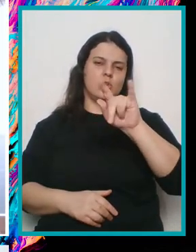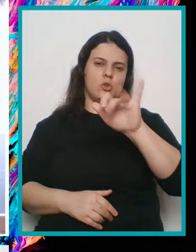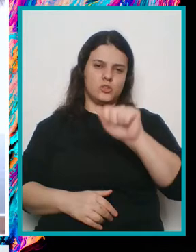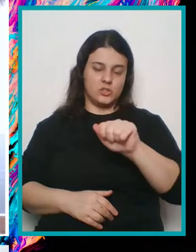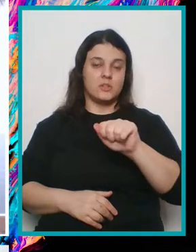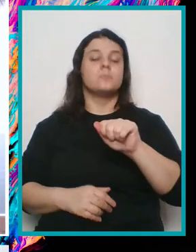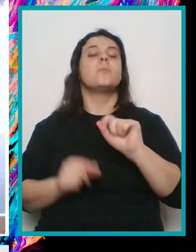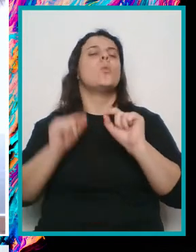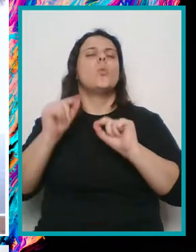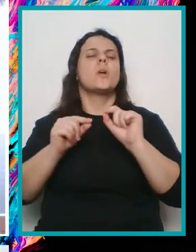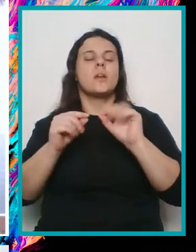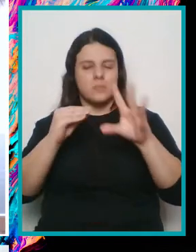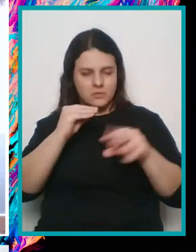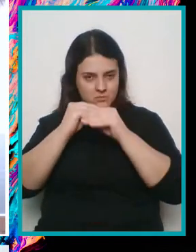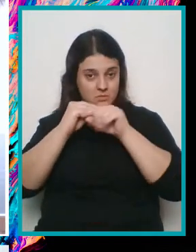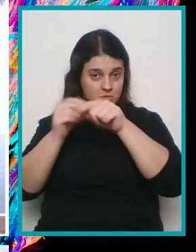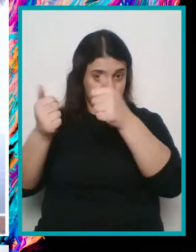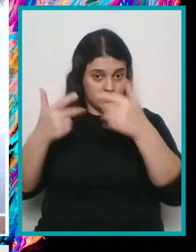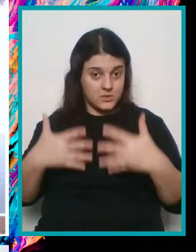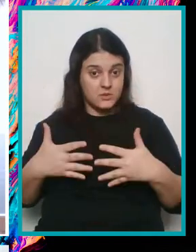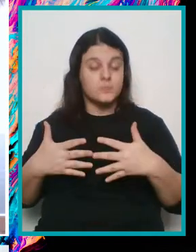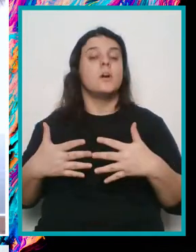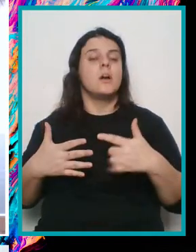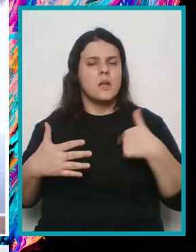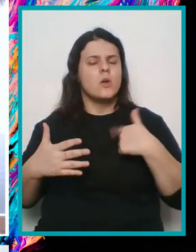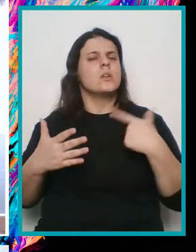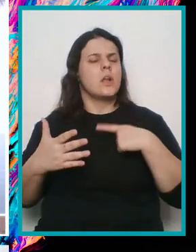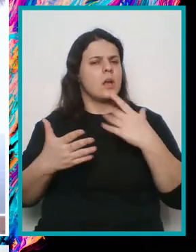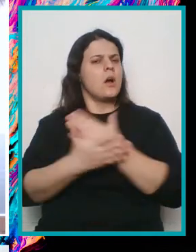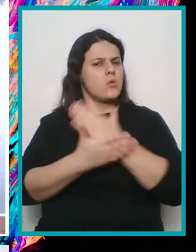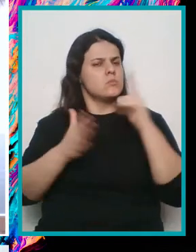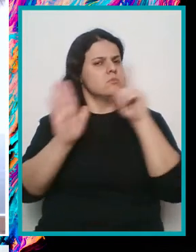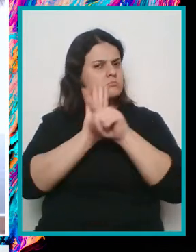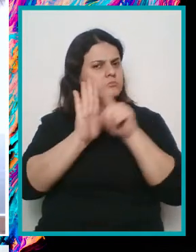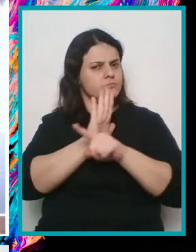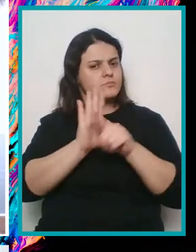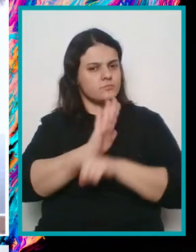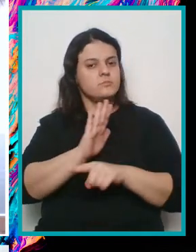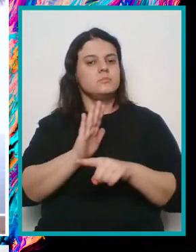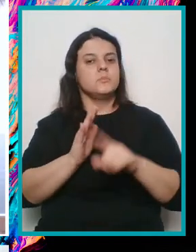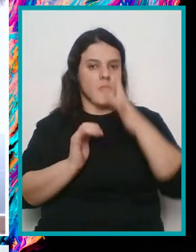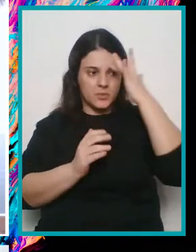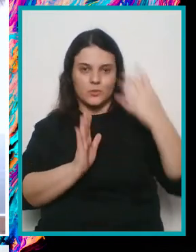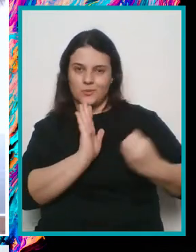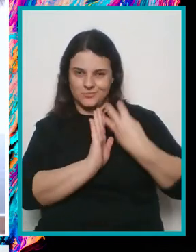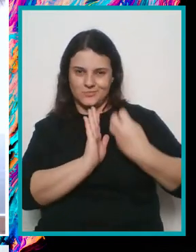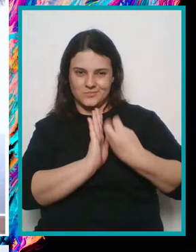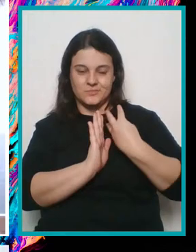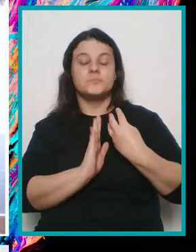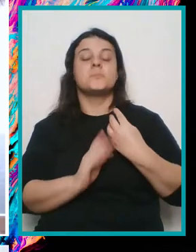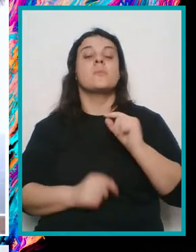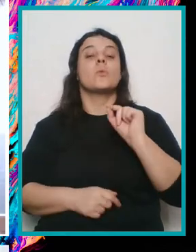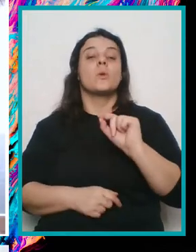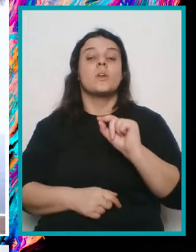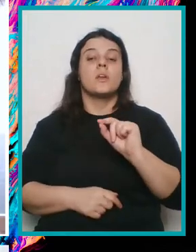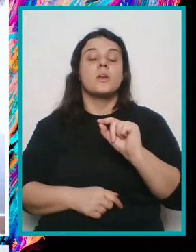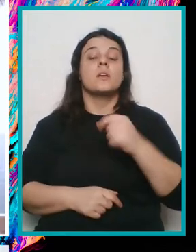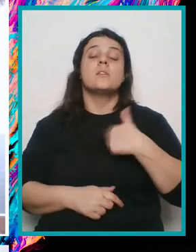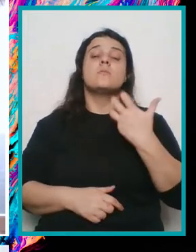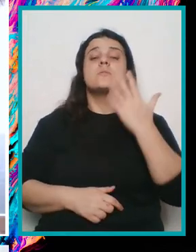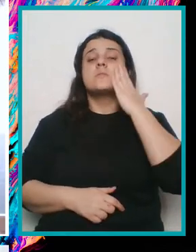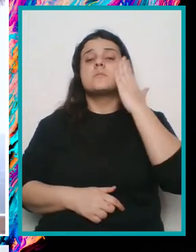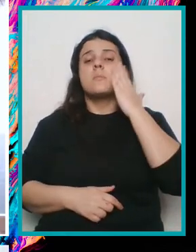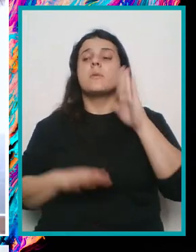Gostaria de saber quais são os principais impactos que enfrenta hoje em decorrência das mudanças do clima. E o país tem conseguido gerenciar